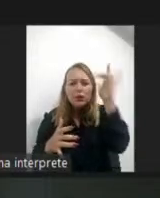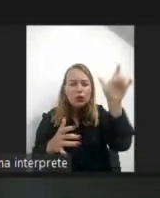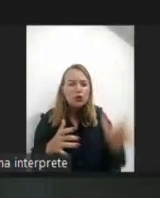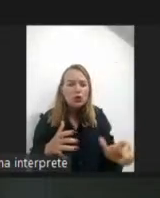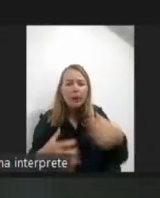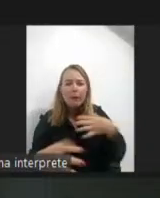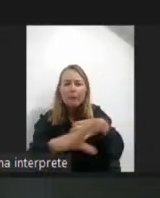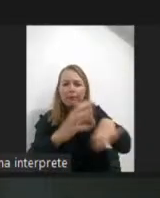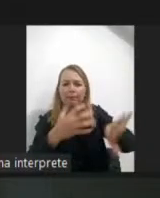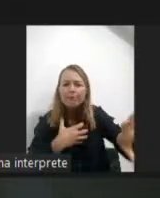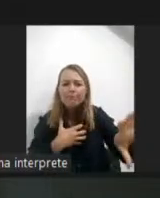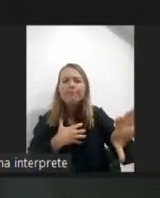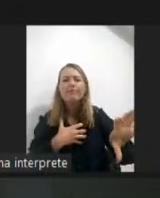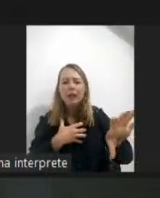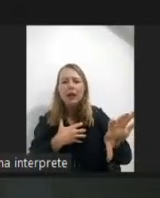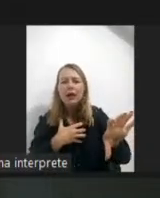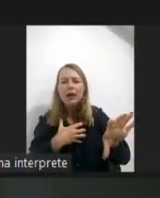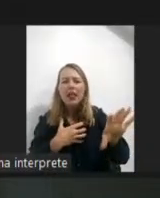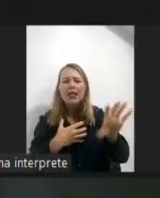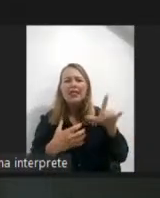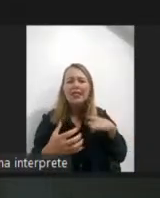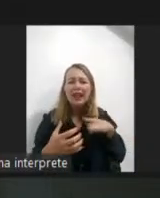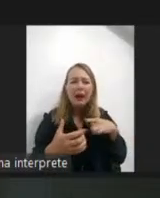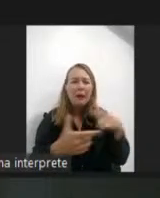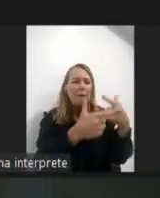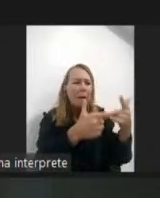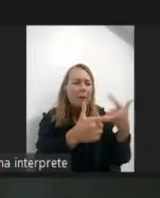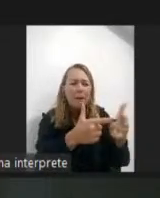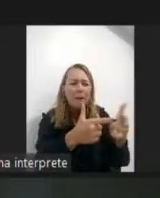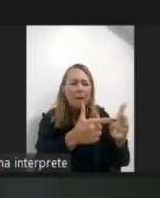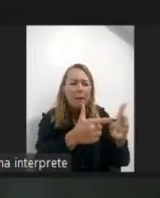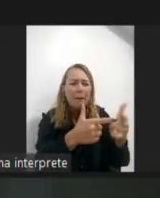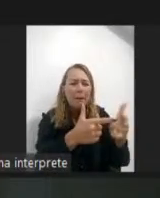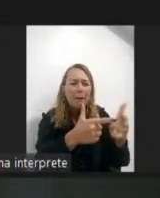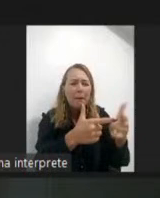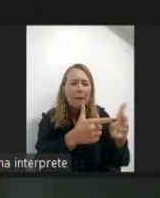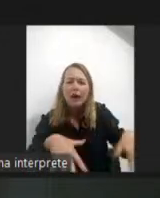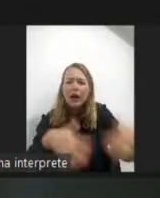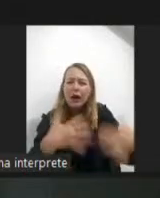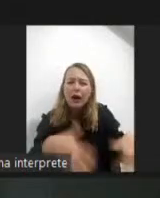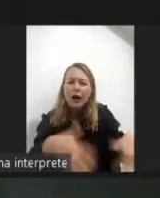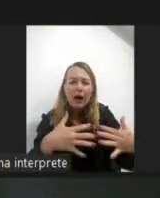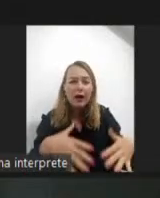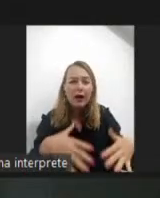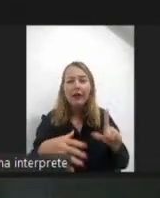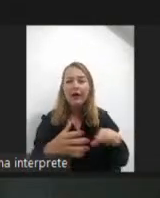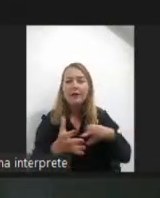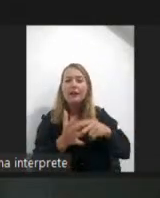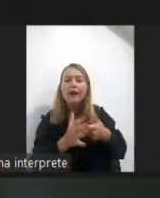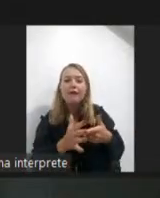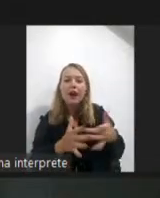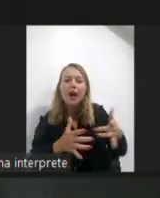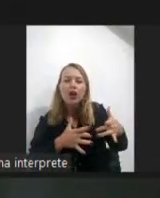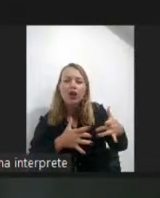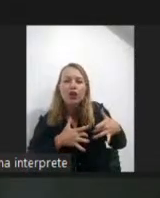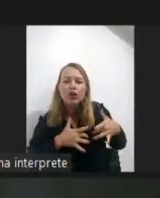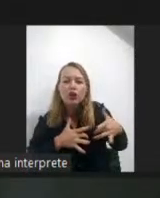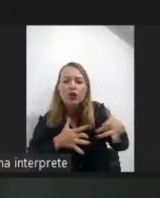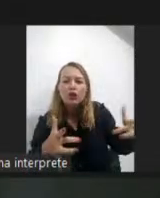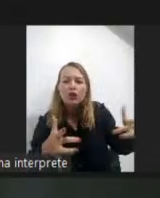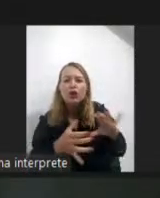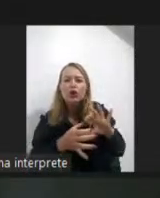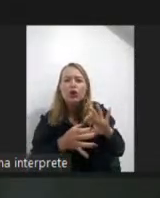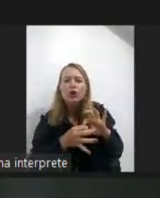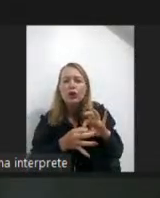pessoal ou que caiu em desgraça. É uma espécie de dó, compaixão, piedade. É